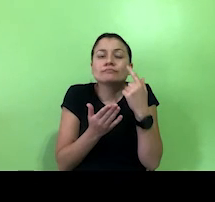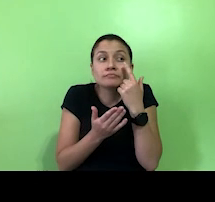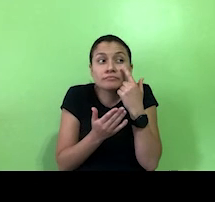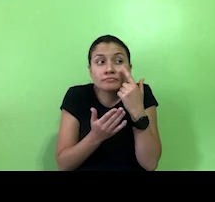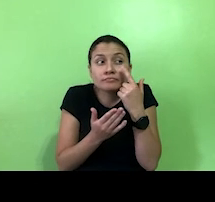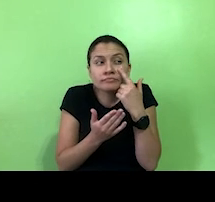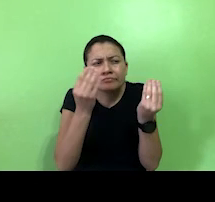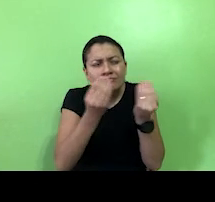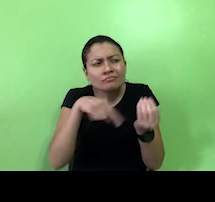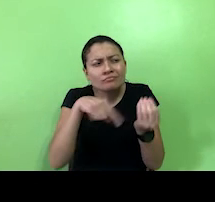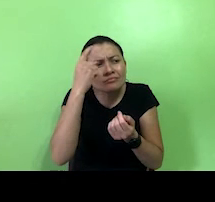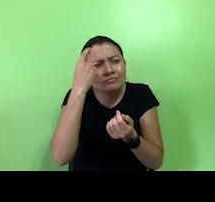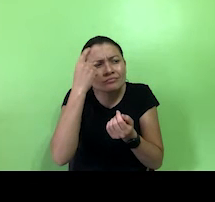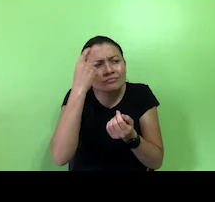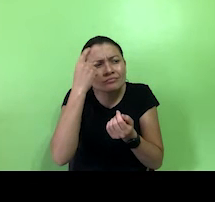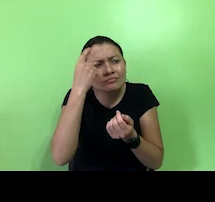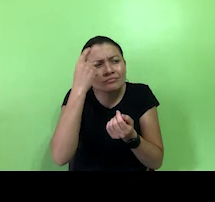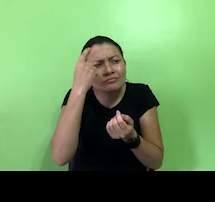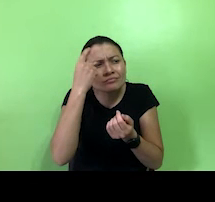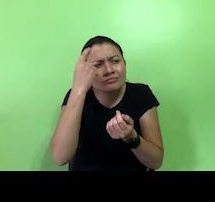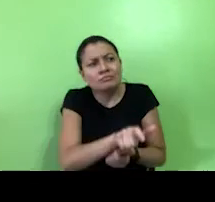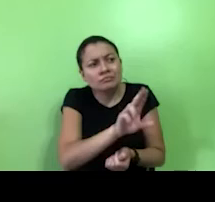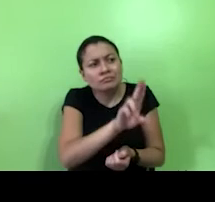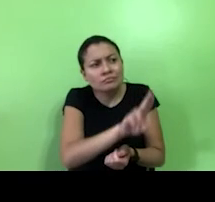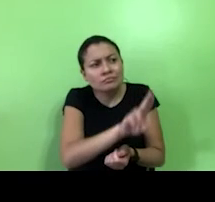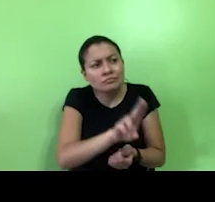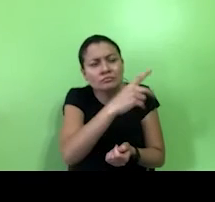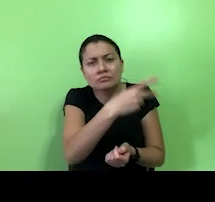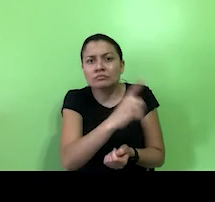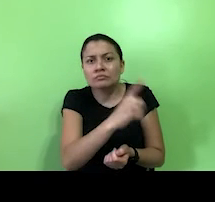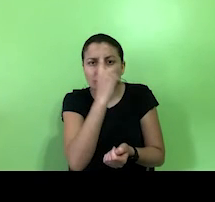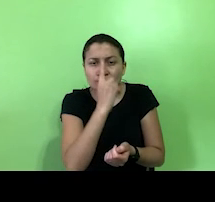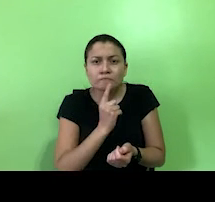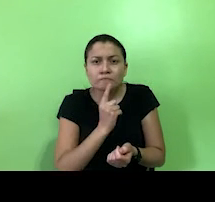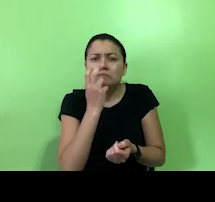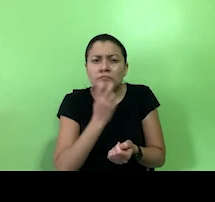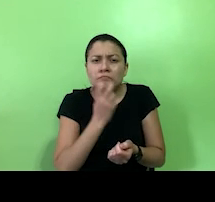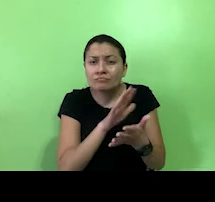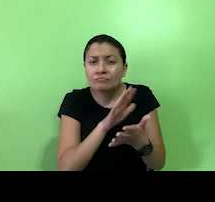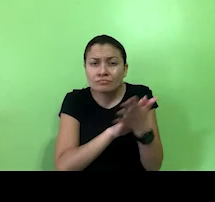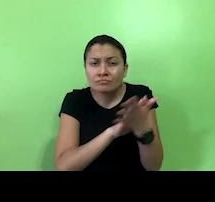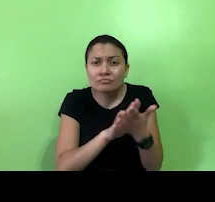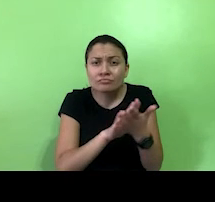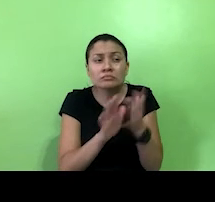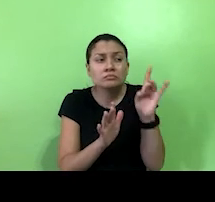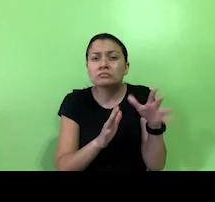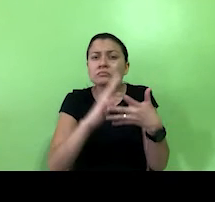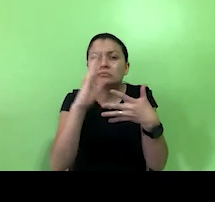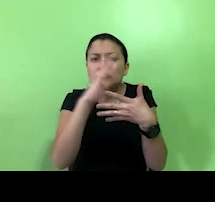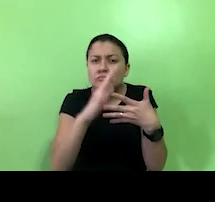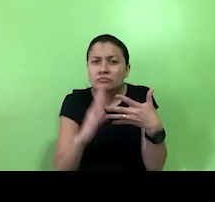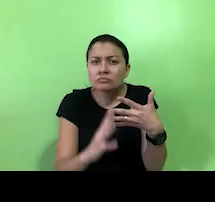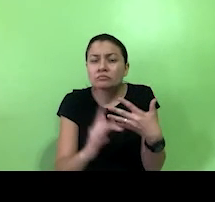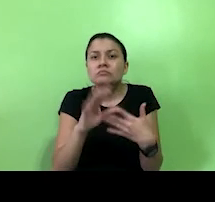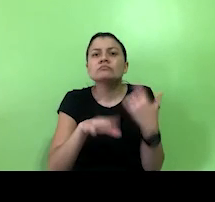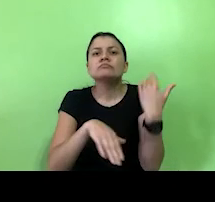estava lidando com um usuário com aquele perfil que era totalmente não oralizado, que usava somente Libras, mas à medida